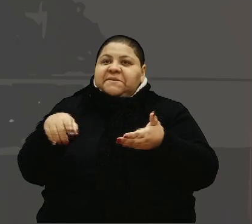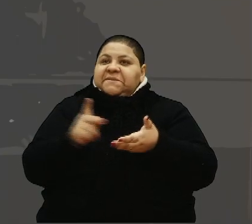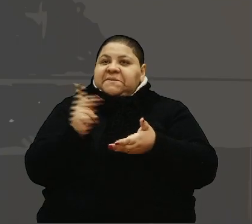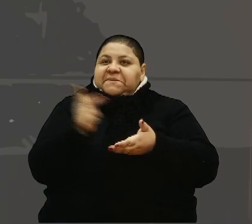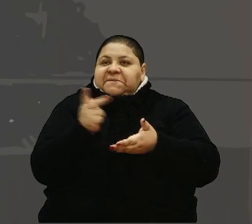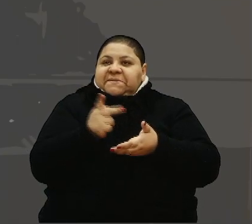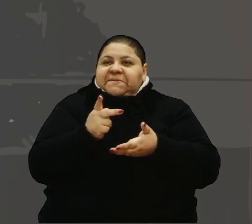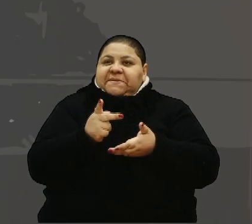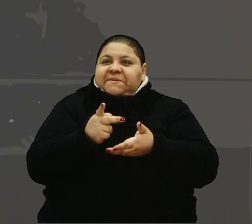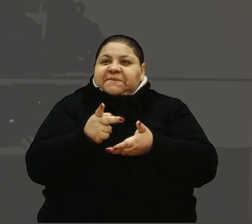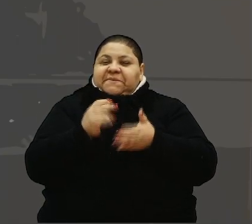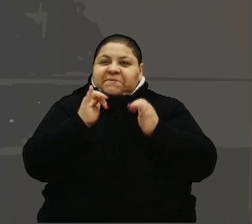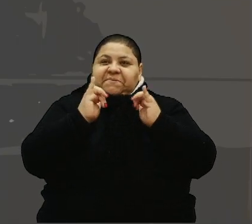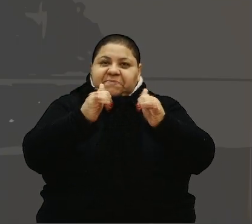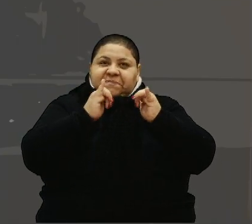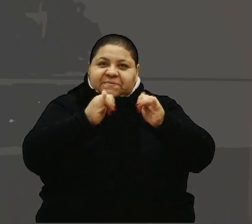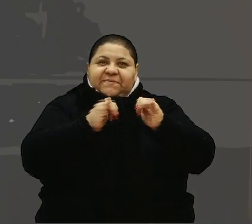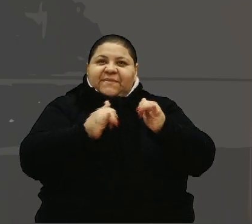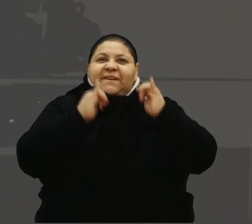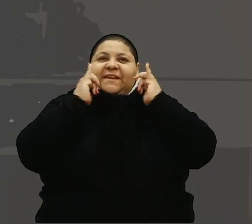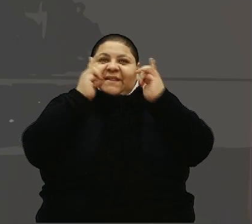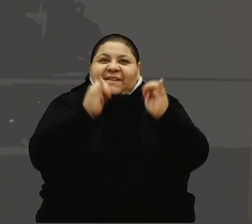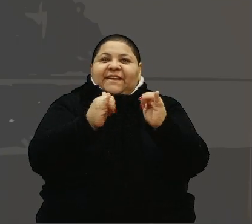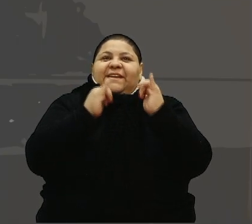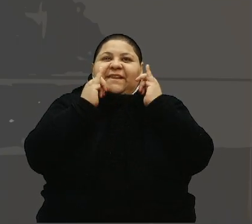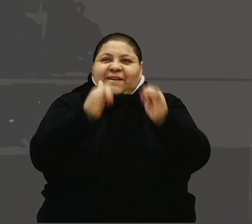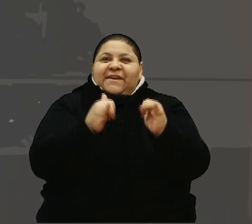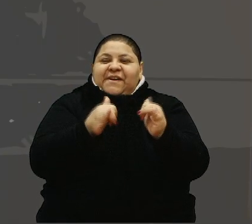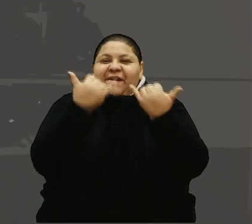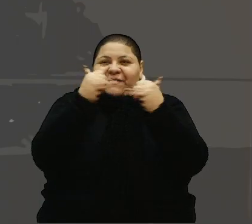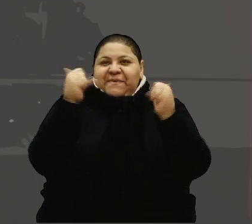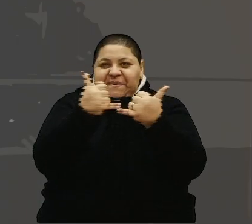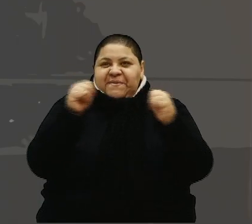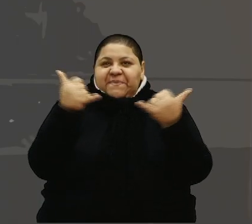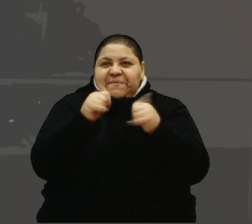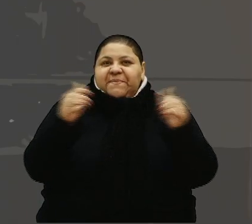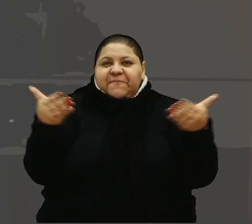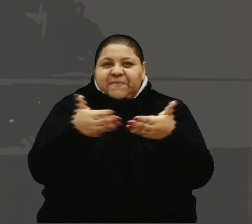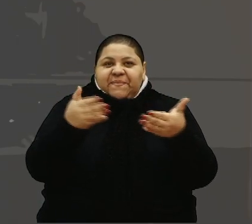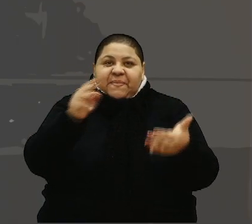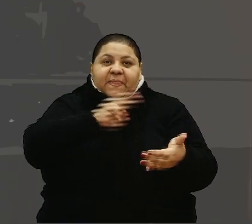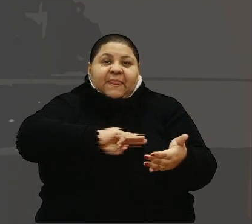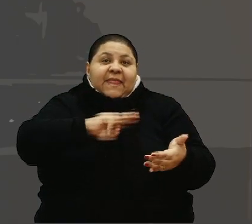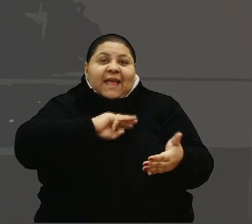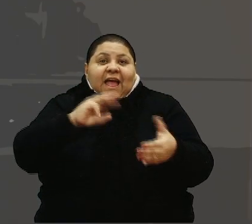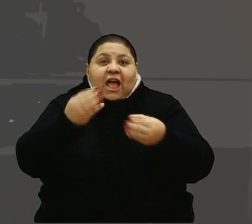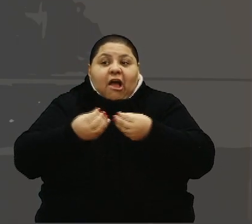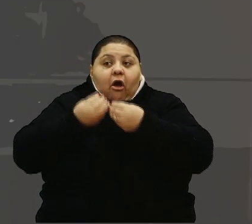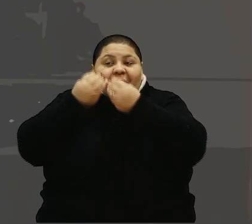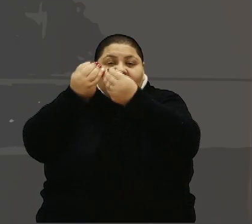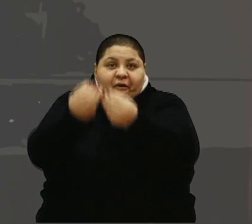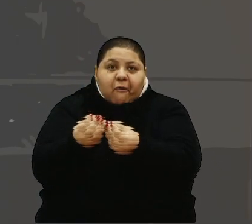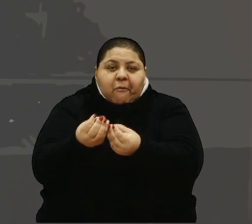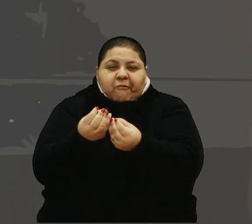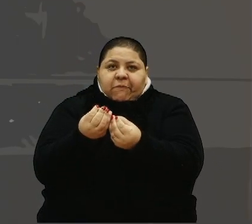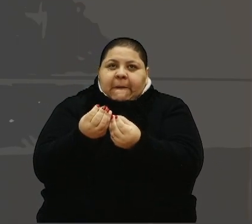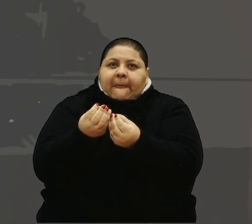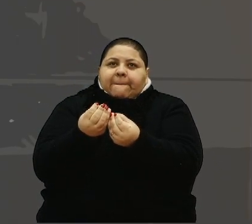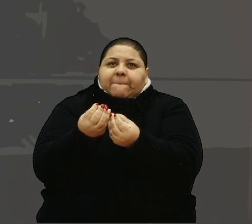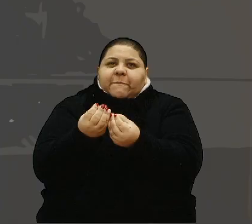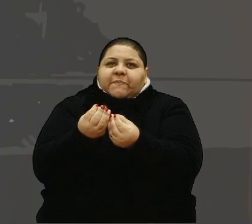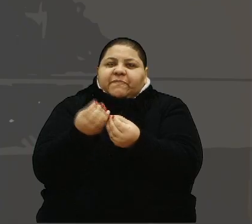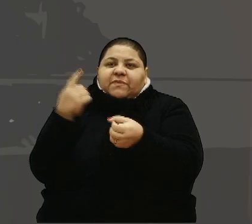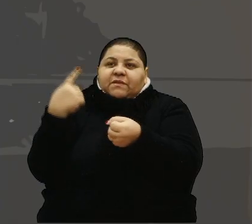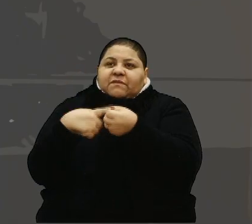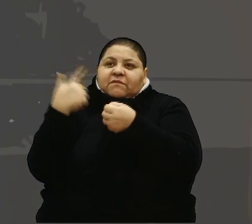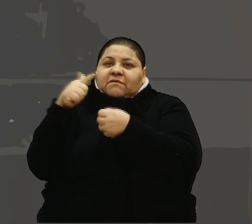Rapid Transport, né? Que é o ônibus, basicamente o ônibus elétrico. A Marco Polo está fornecendo para a cidade